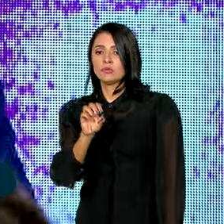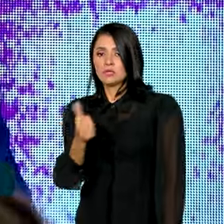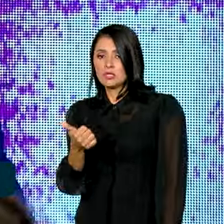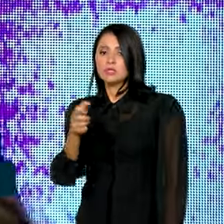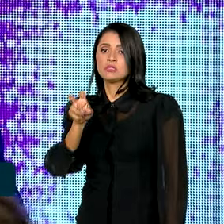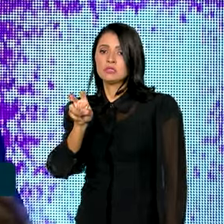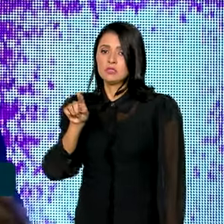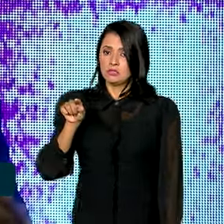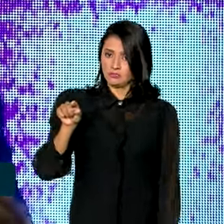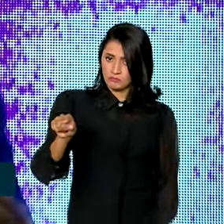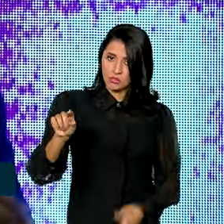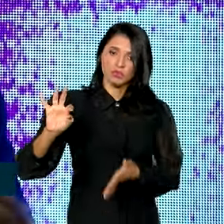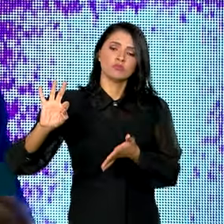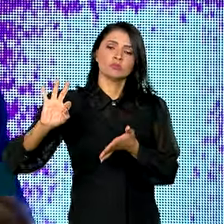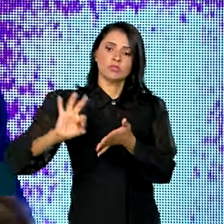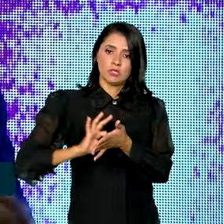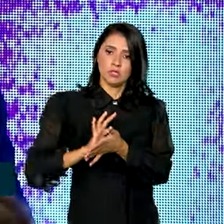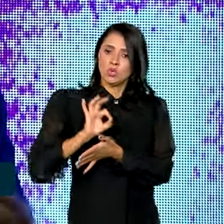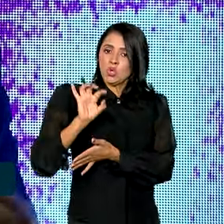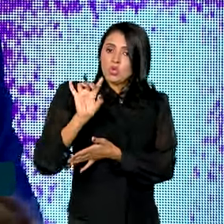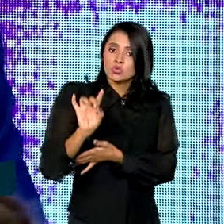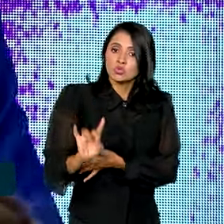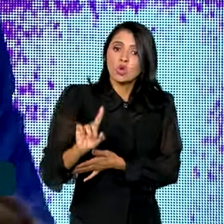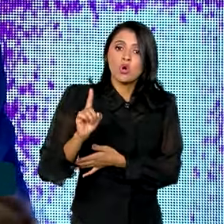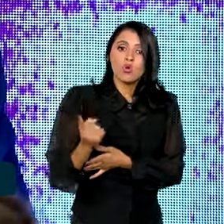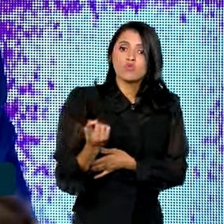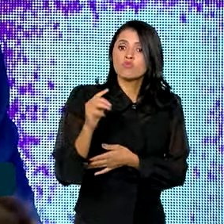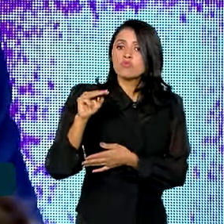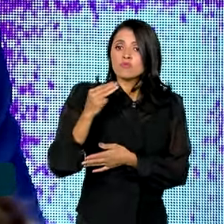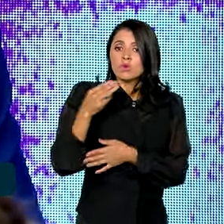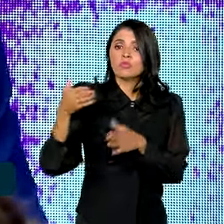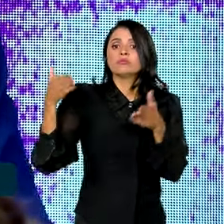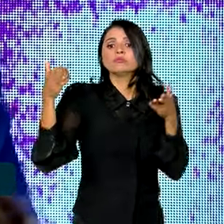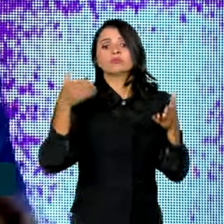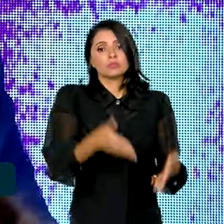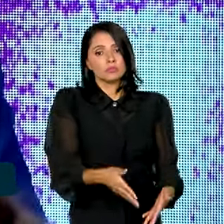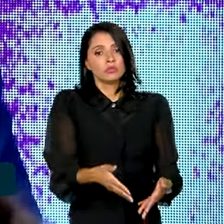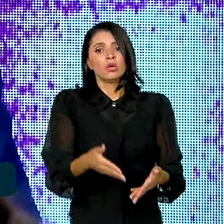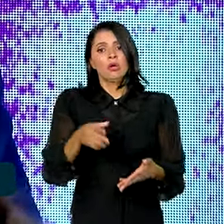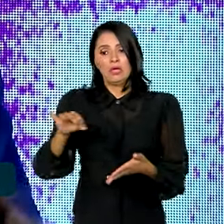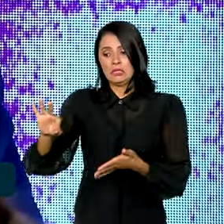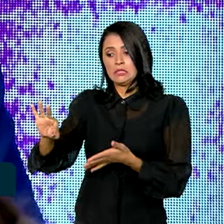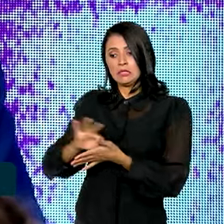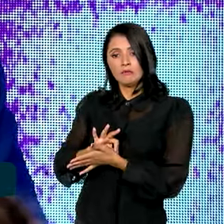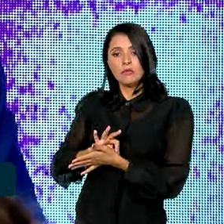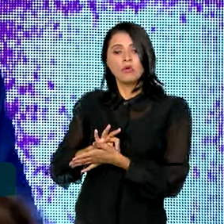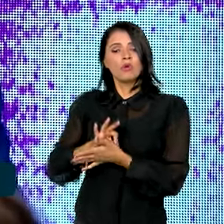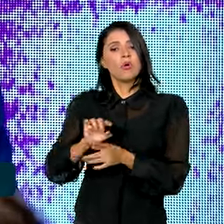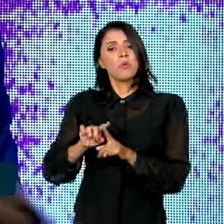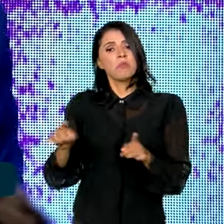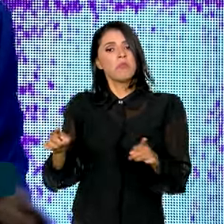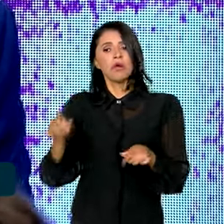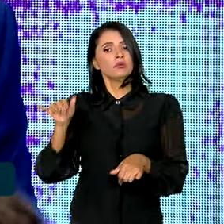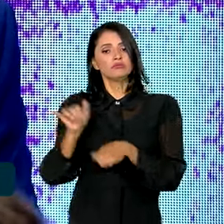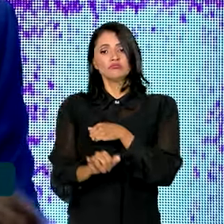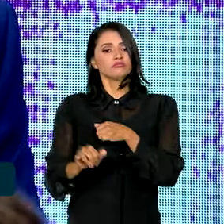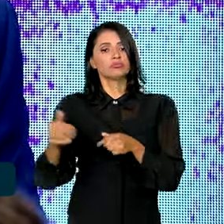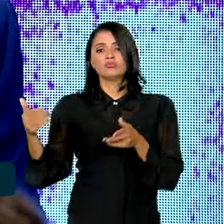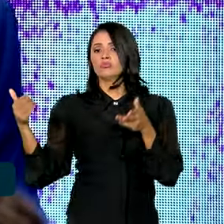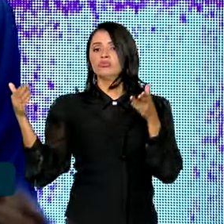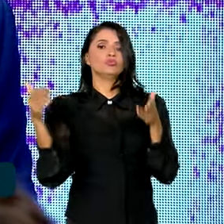1.415.000 inscritos e apenas 1 milhão participou. Ou seja, ele se inscreveu e